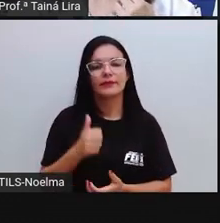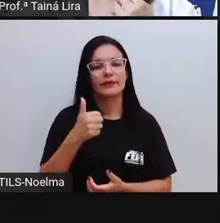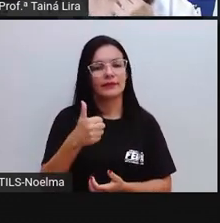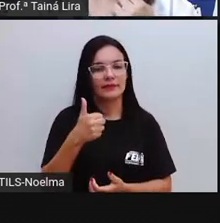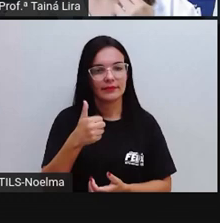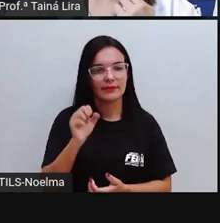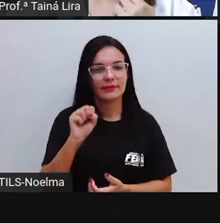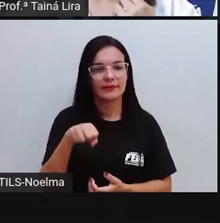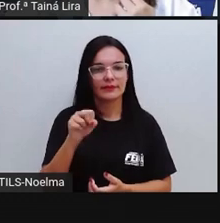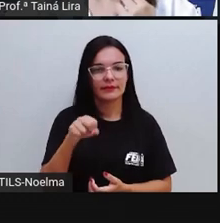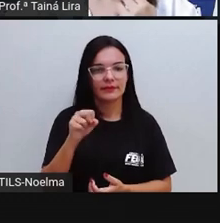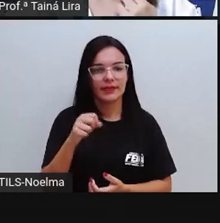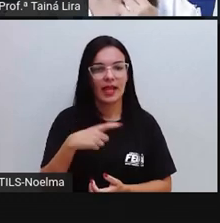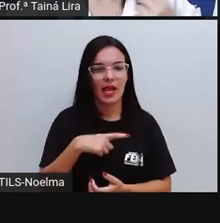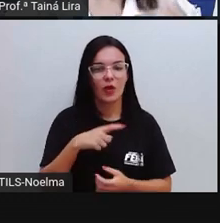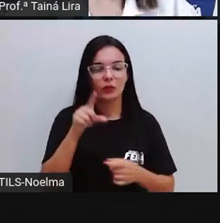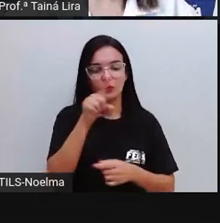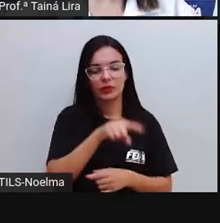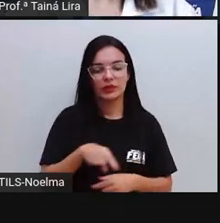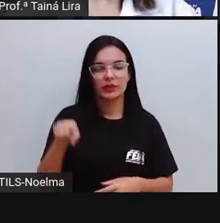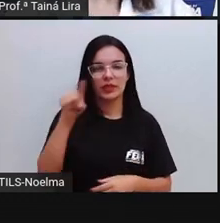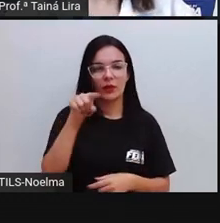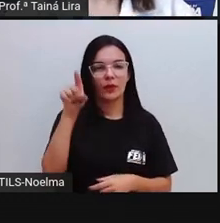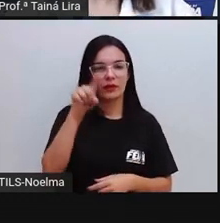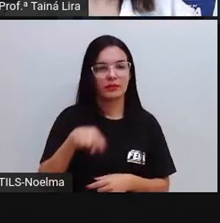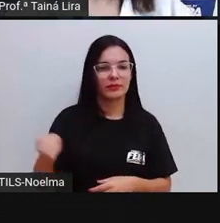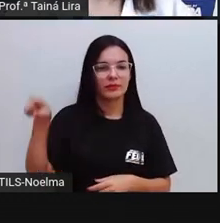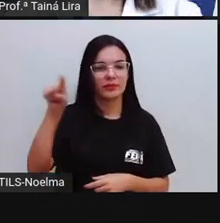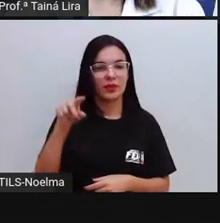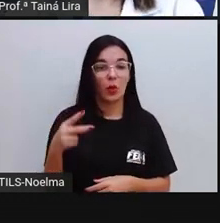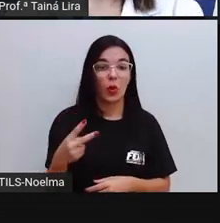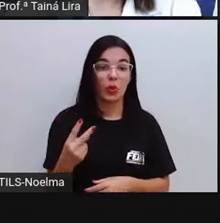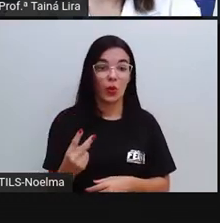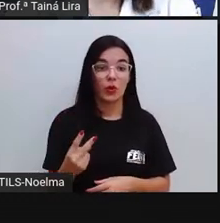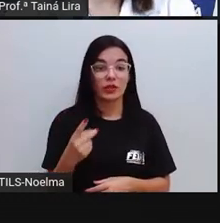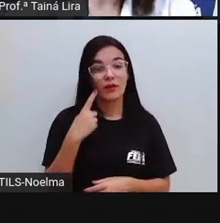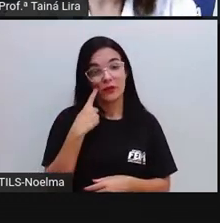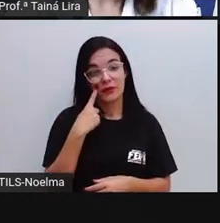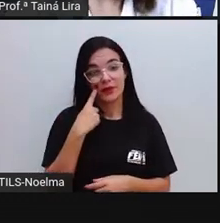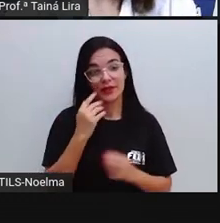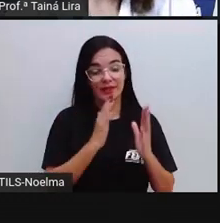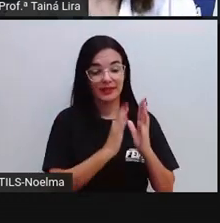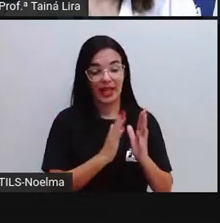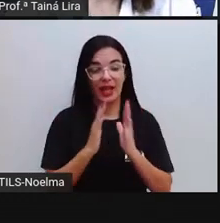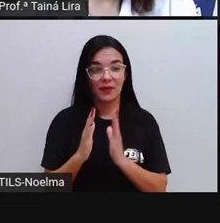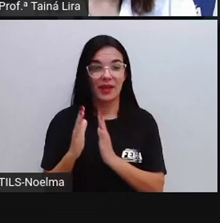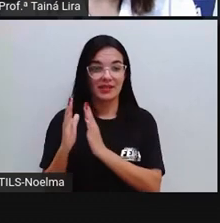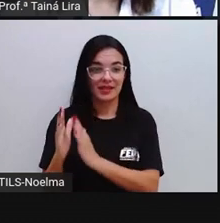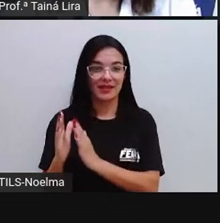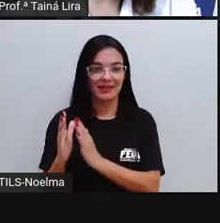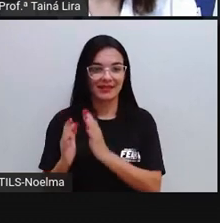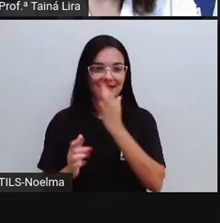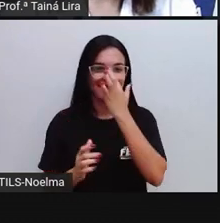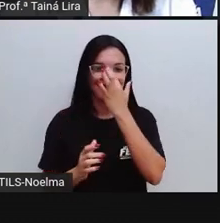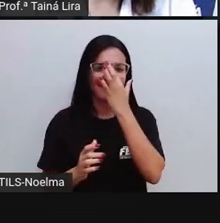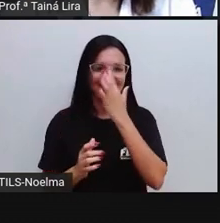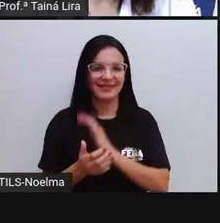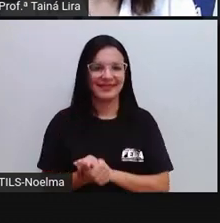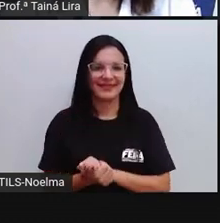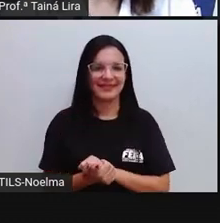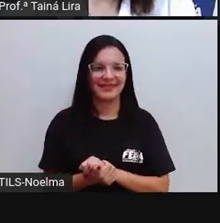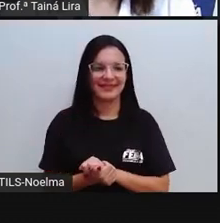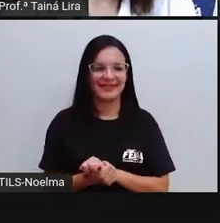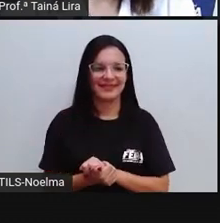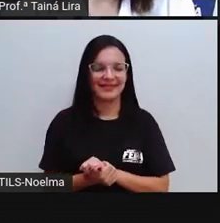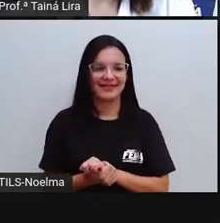Muito bem, ó. Eu coloco dois círculos. Por quê, Pro? Observem, ó. Eu comecei aqui com três triângulos, ó.